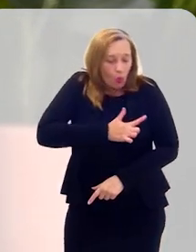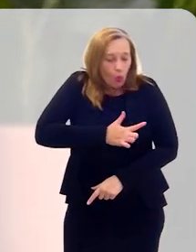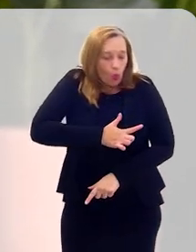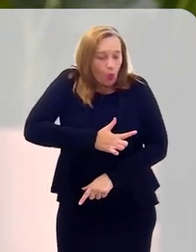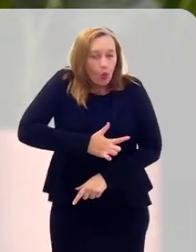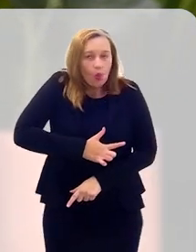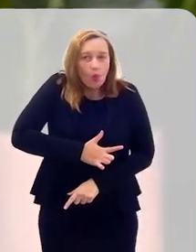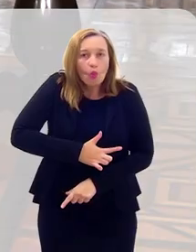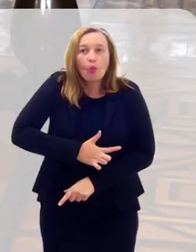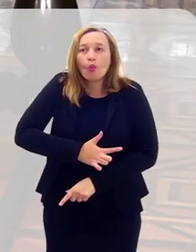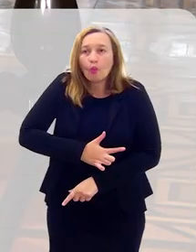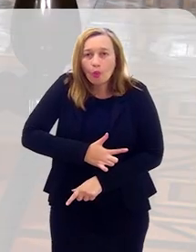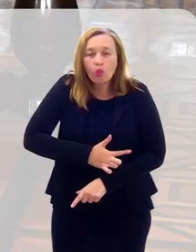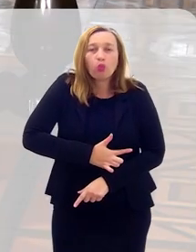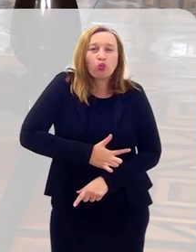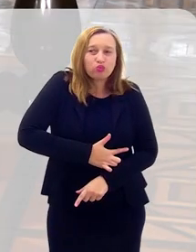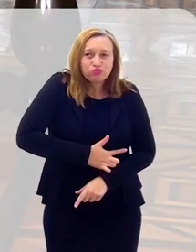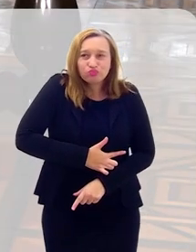Vazio,